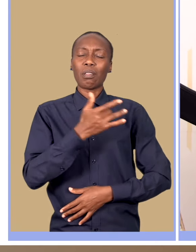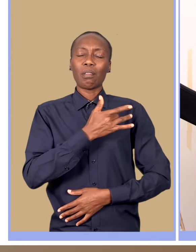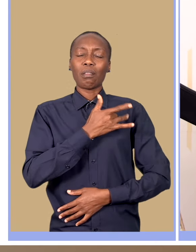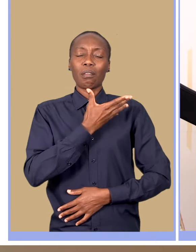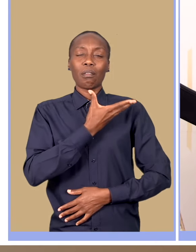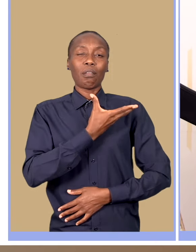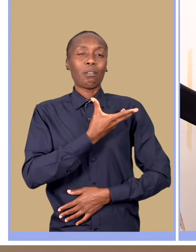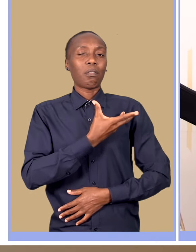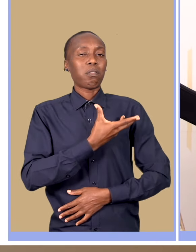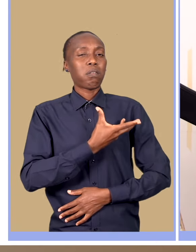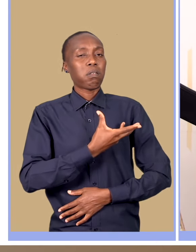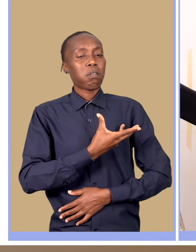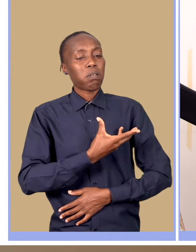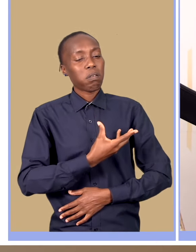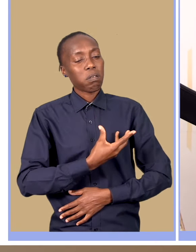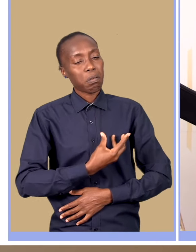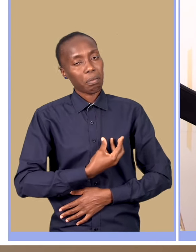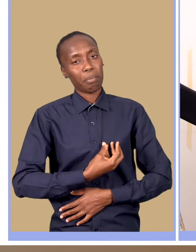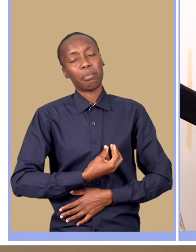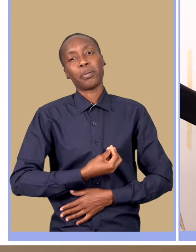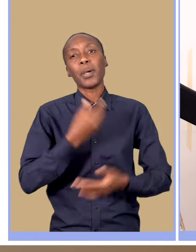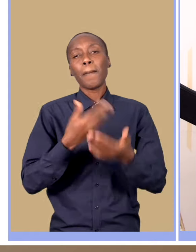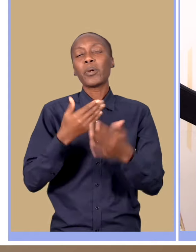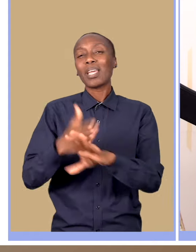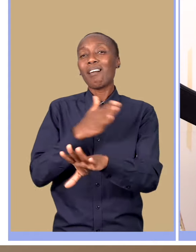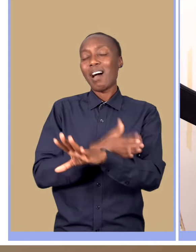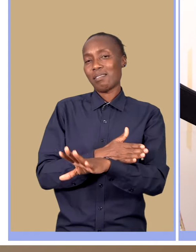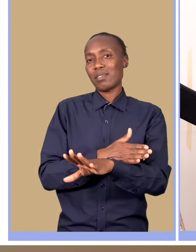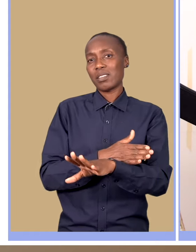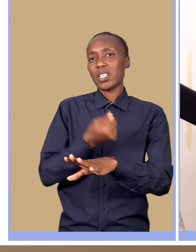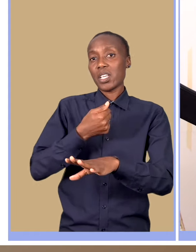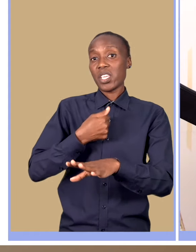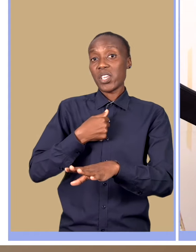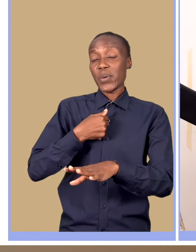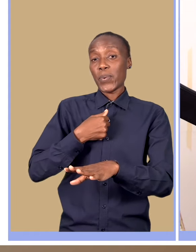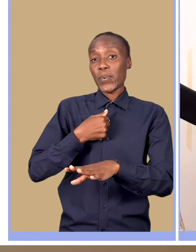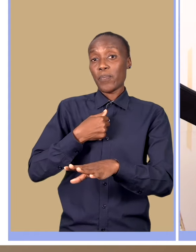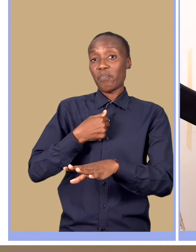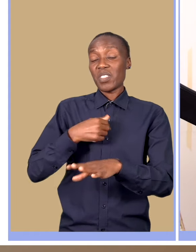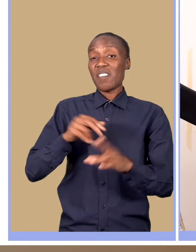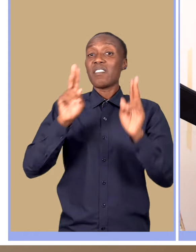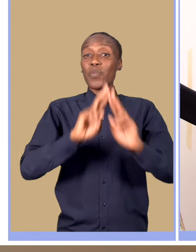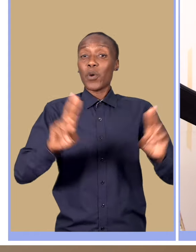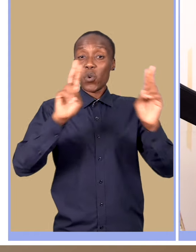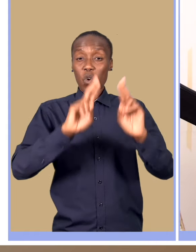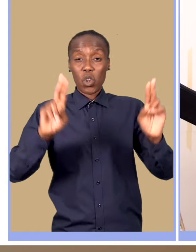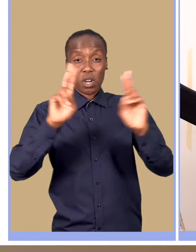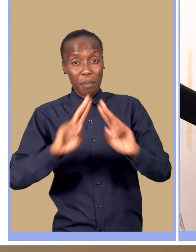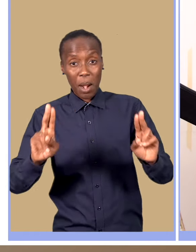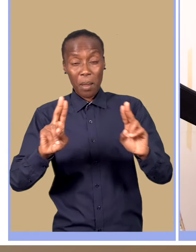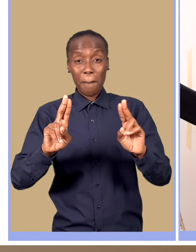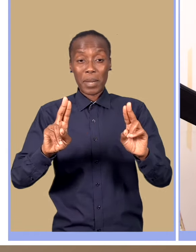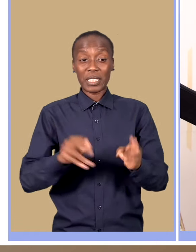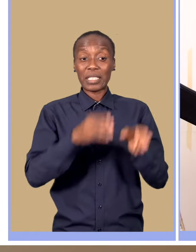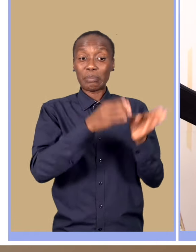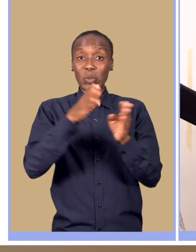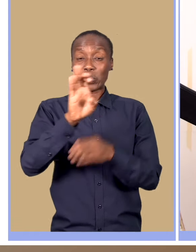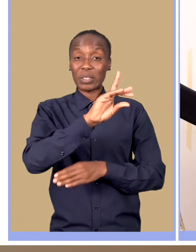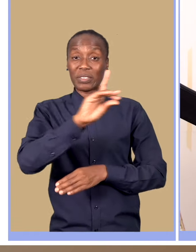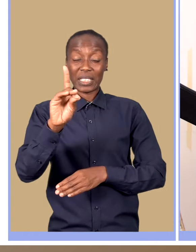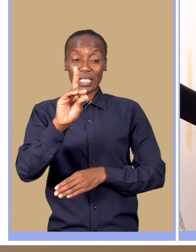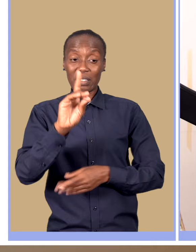de, enquanto estive na condição tida como normal, não ter feito mais para que pessoas naquela condição